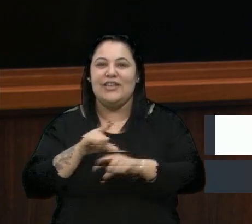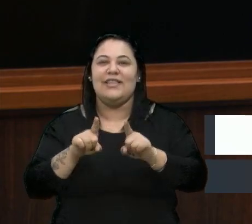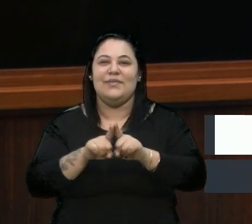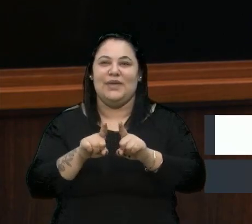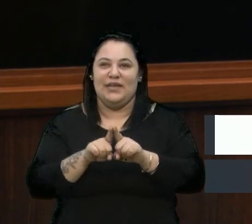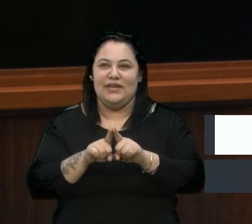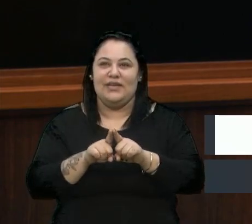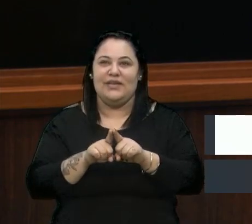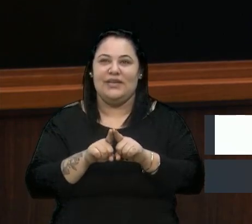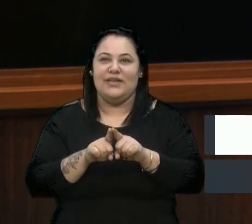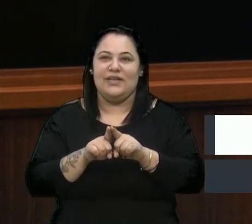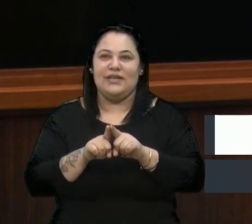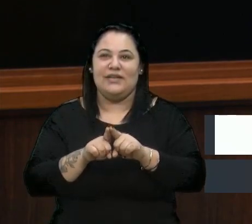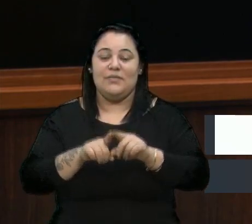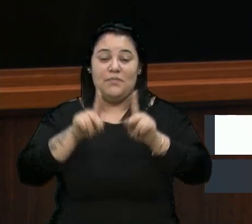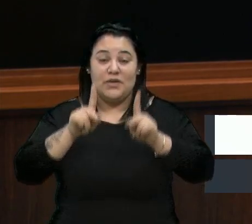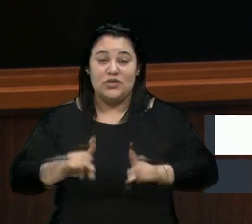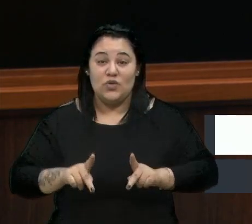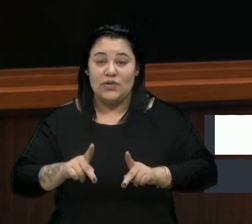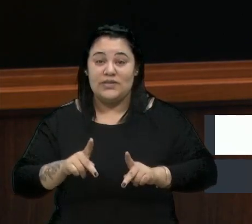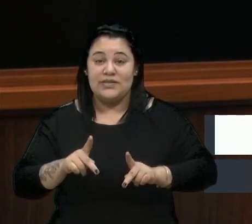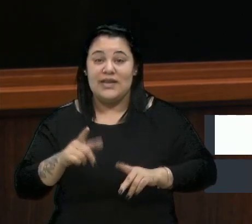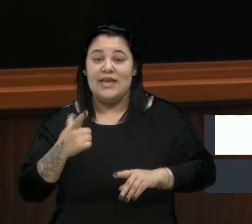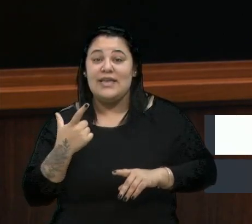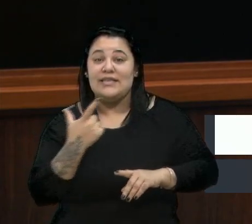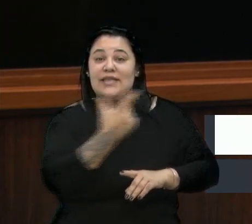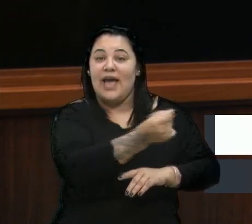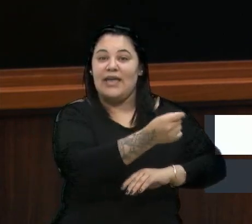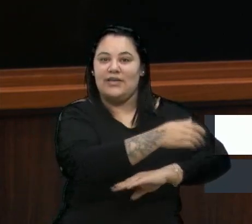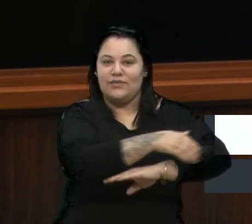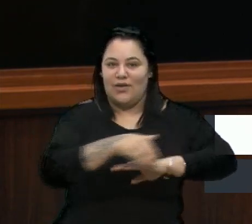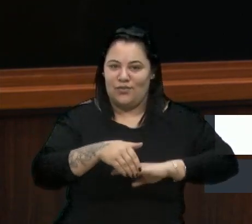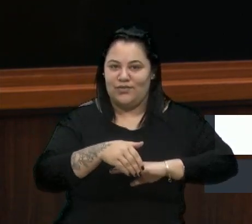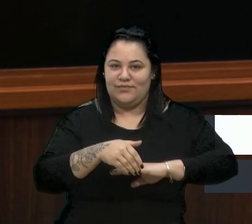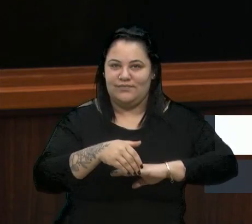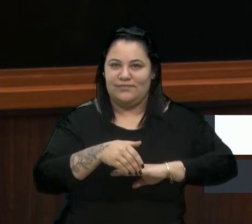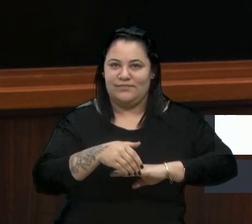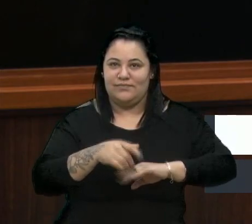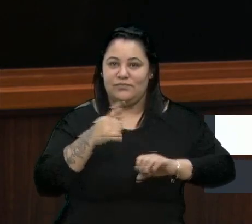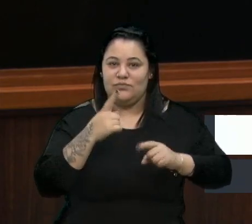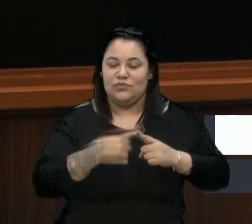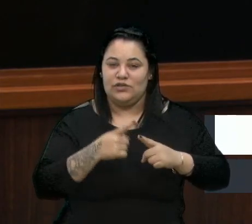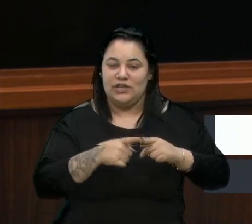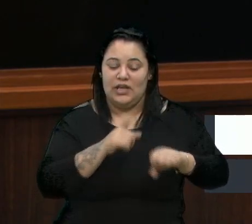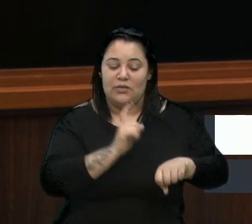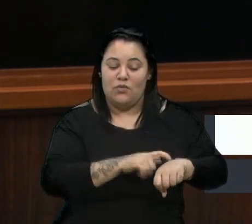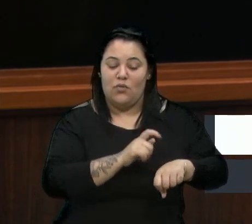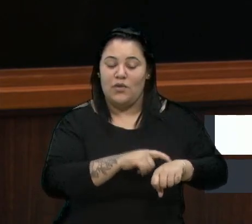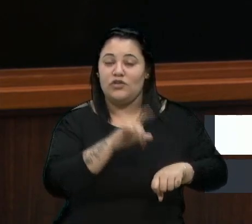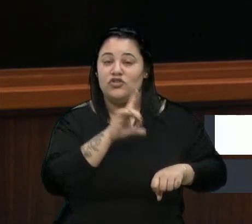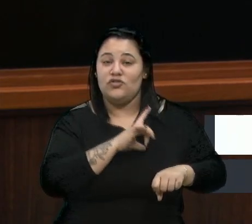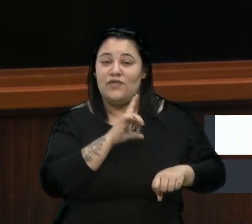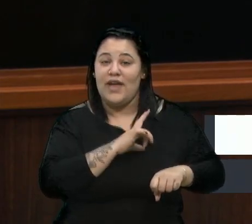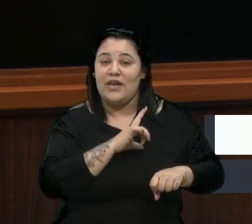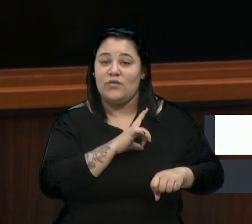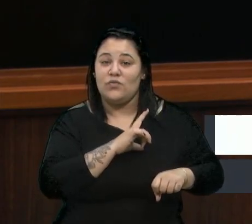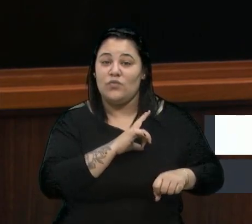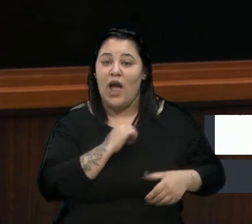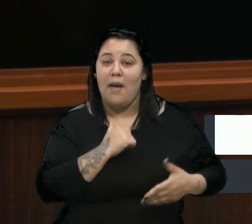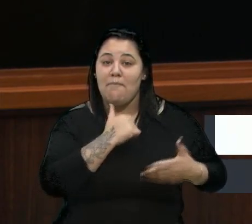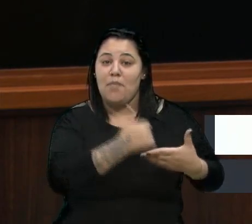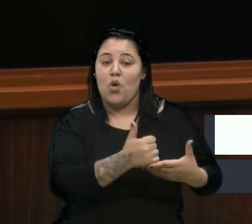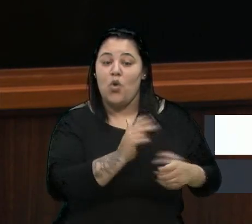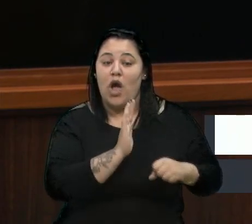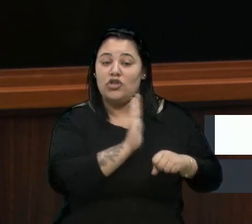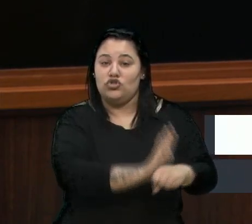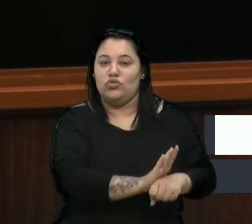também pessoas que saíram das ruas, porque naquele momento tiveram algum tipo de apoio. E